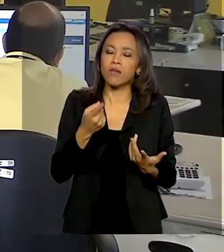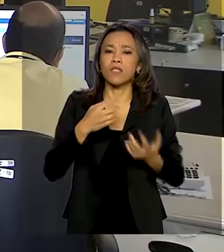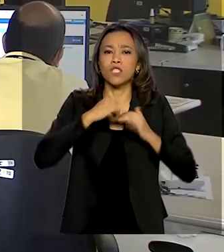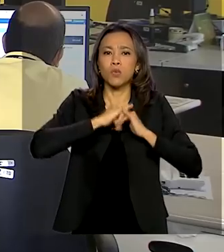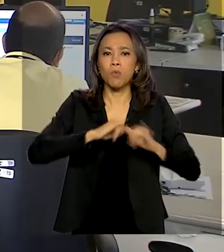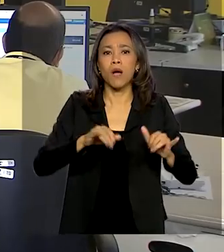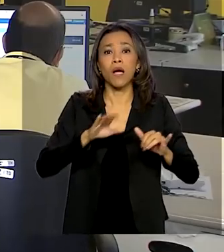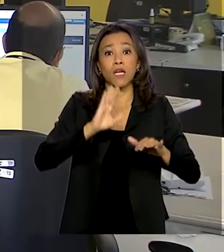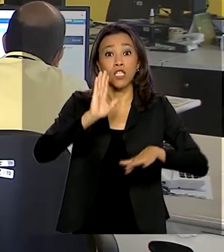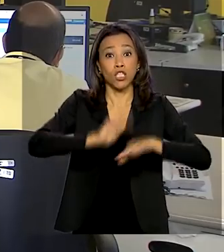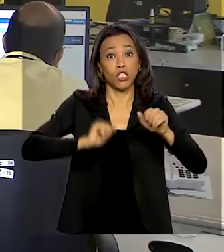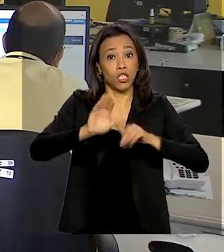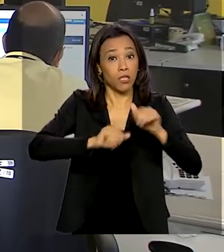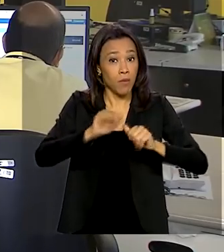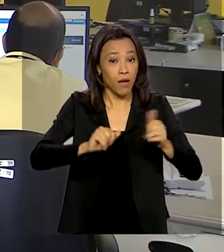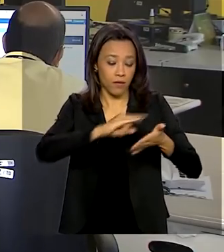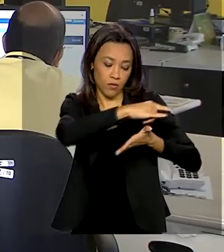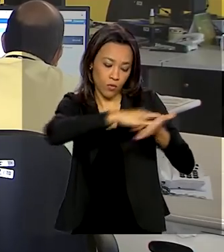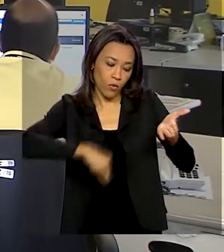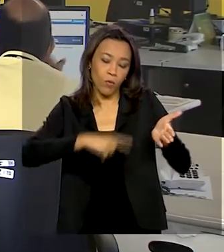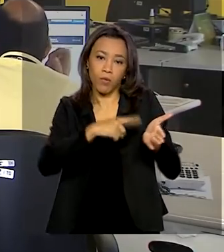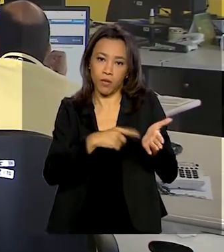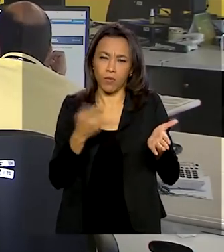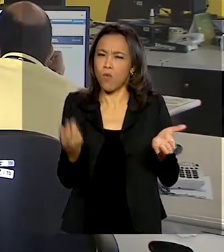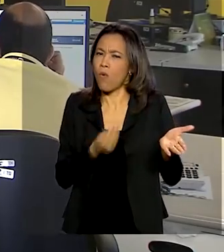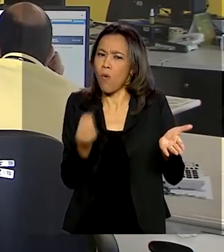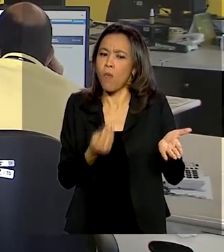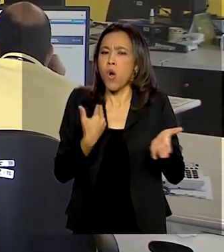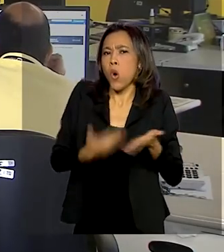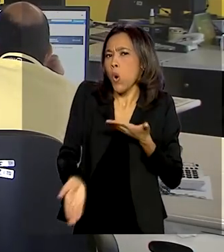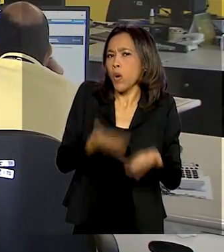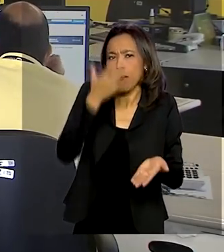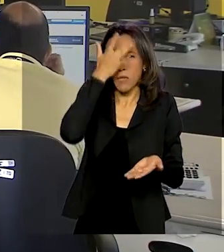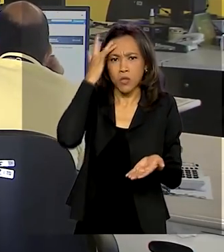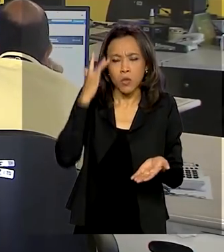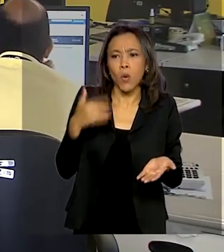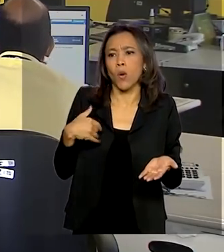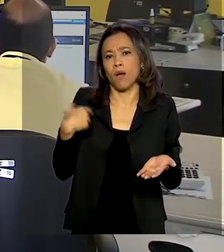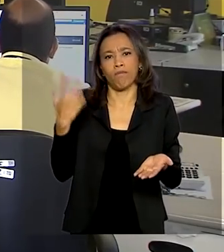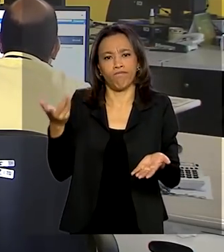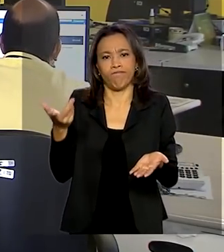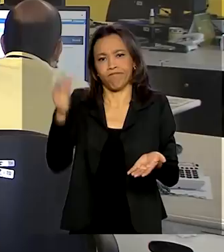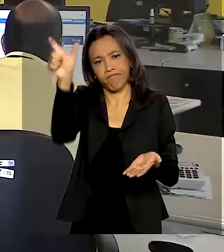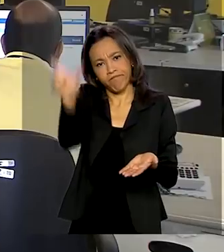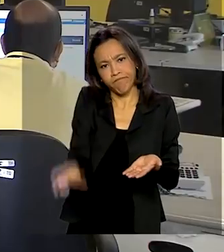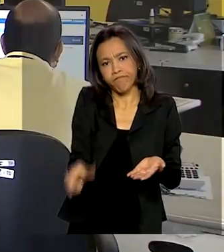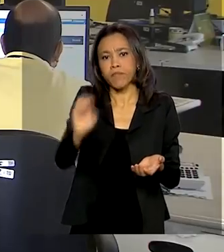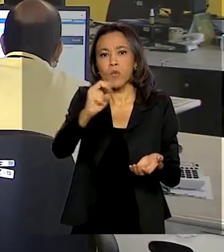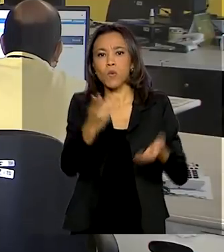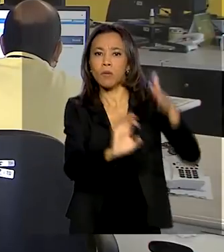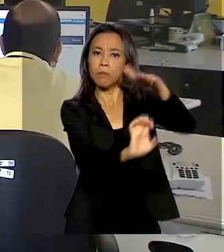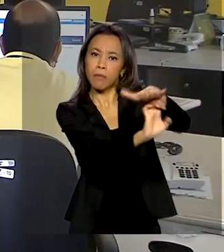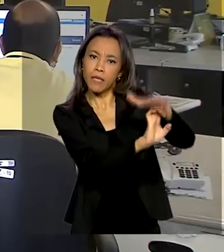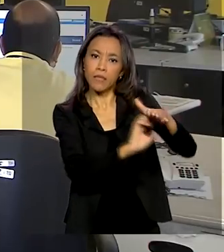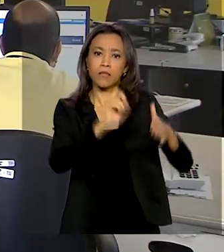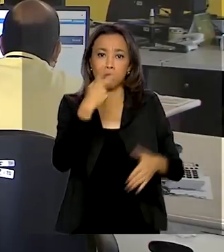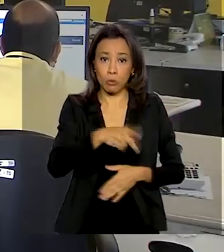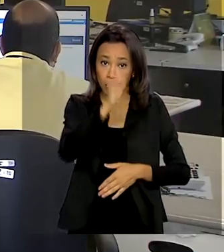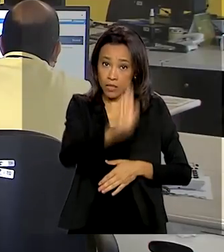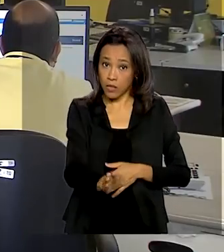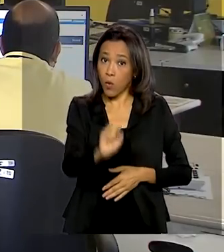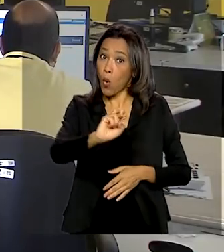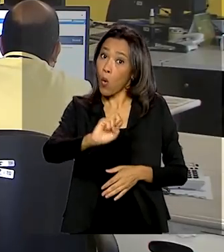pela Central de Compras do próprio Ministério. Funciona assim. Qualquer pessoa física ou jurídica, brasileira ou estrangeira,